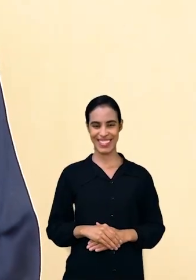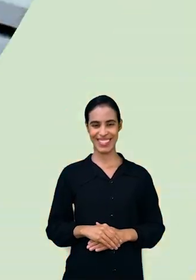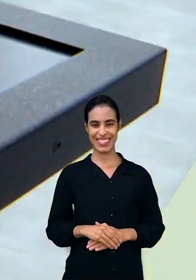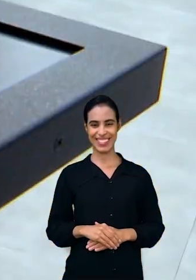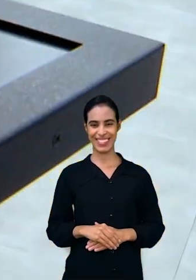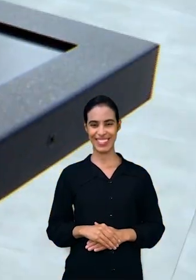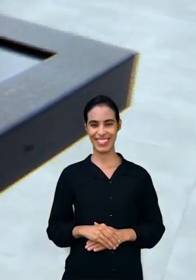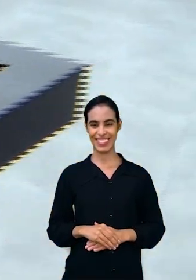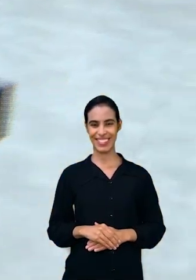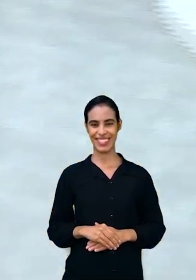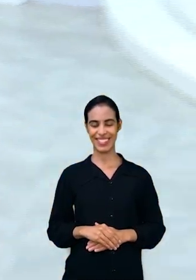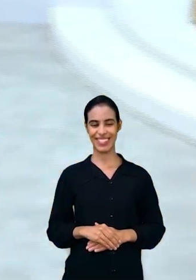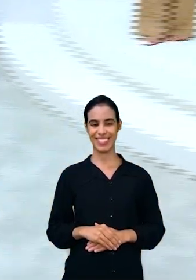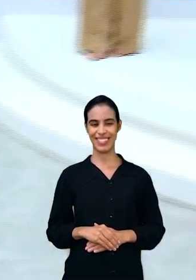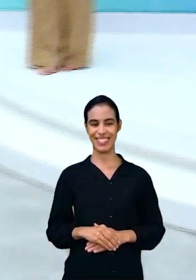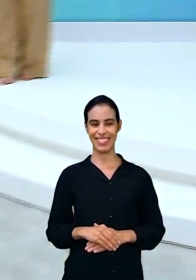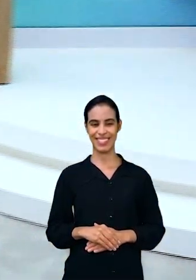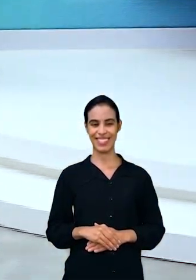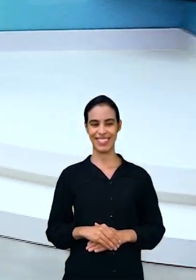ela.